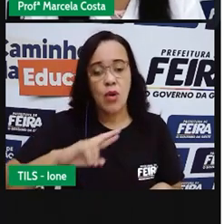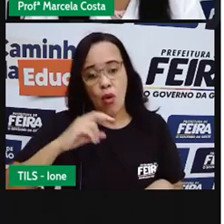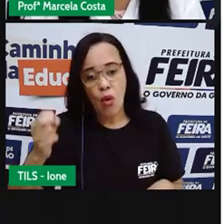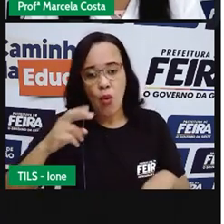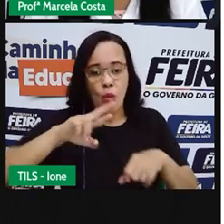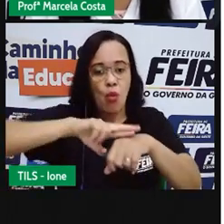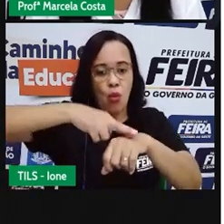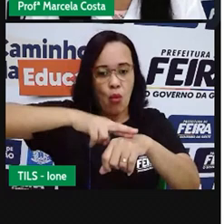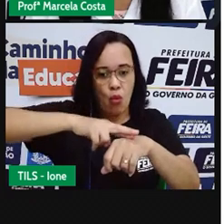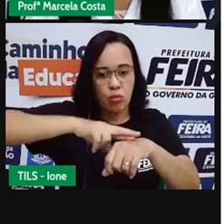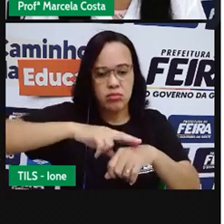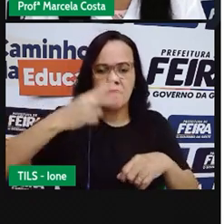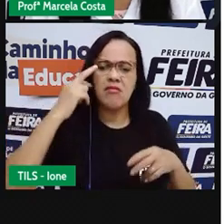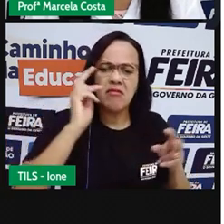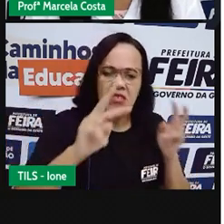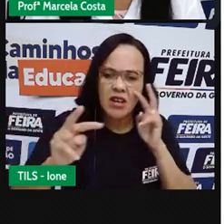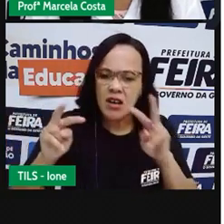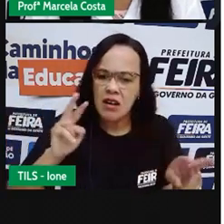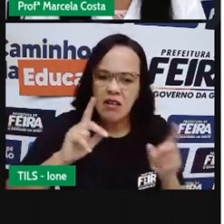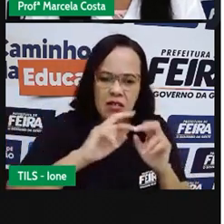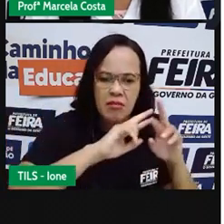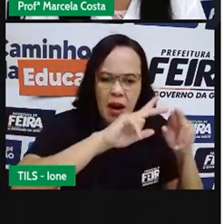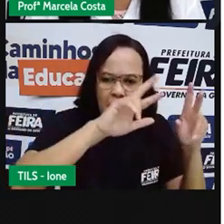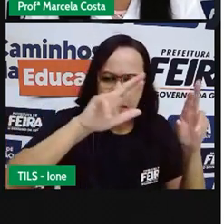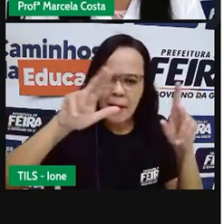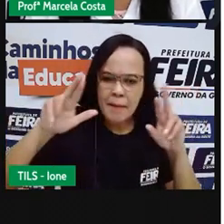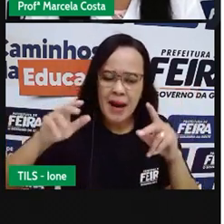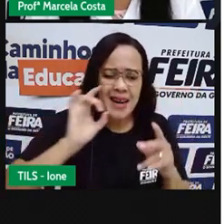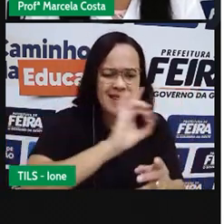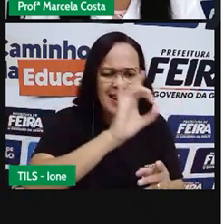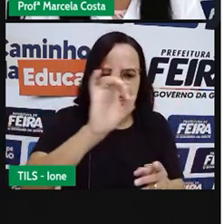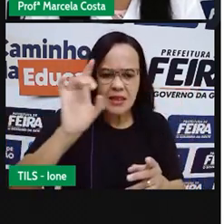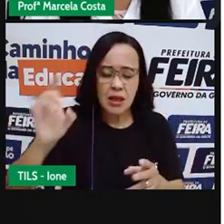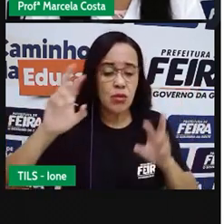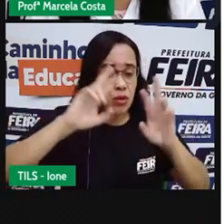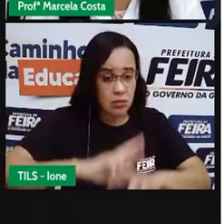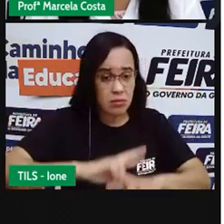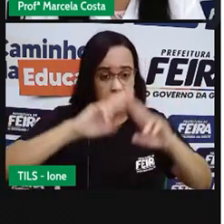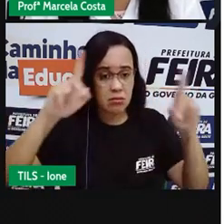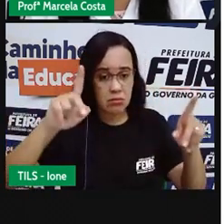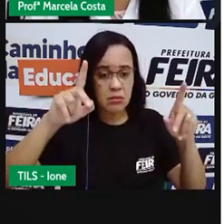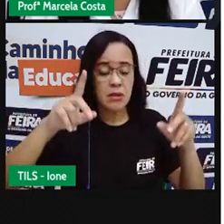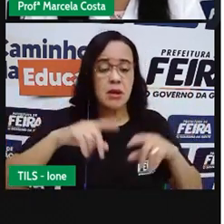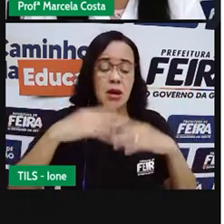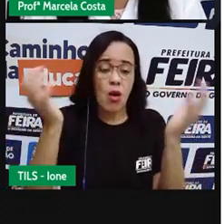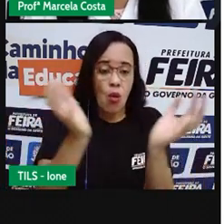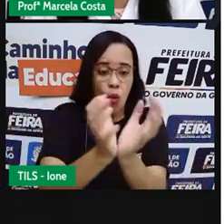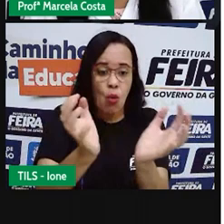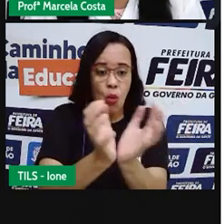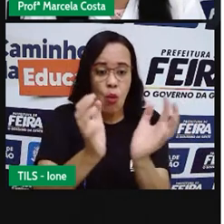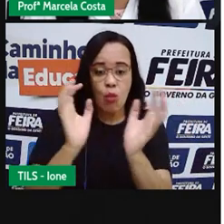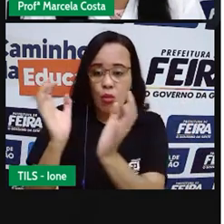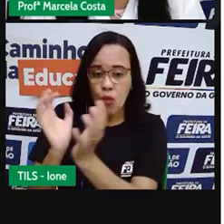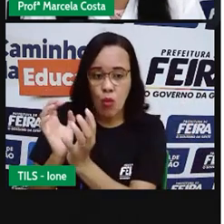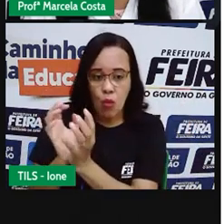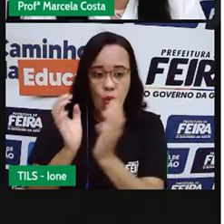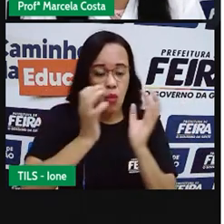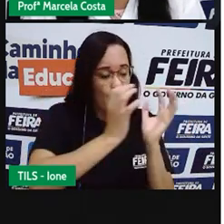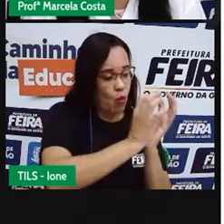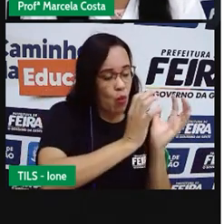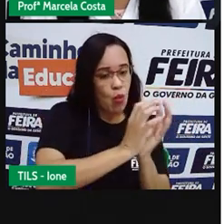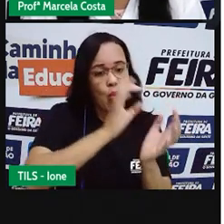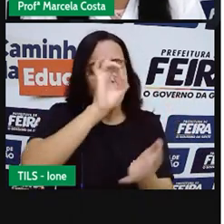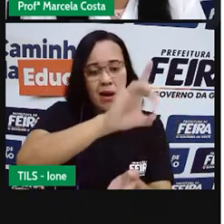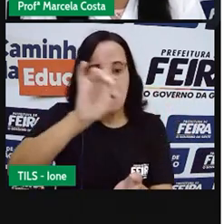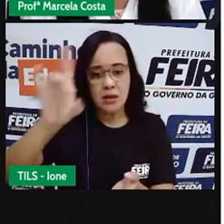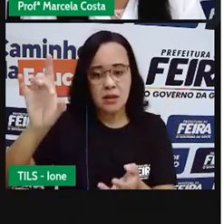diferentes. Cada uma de uma cor, de um formato. E a gente vai agrupar pelas semelhanças.